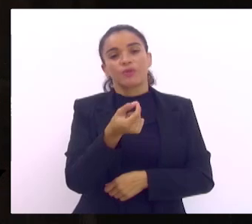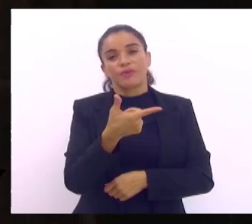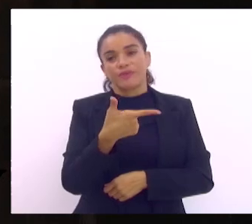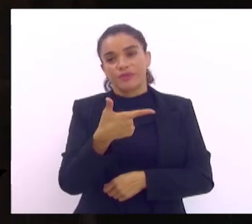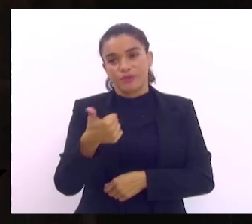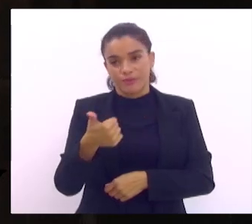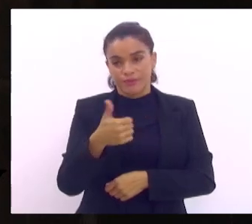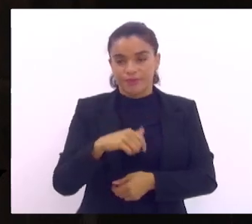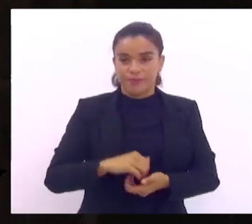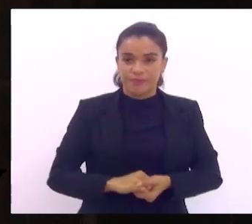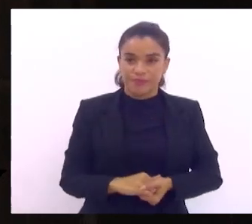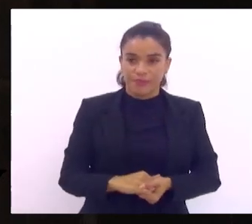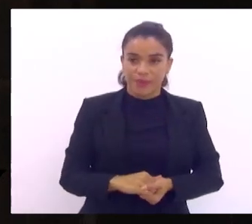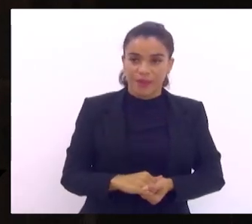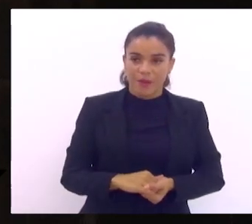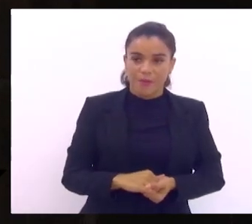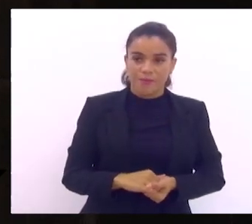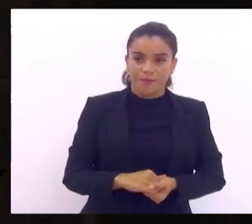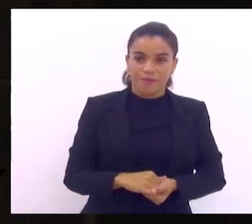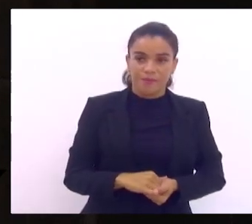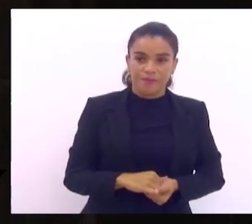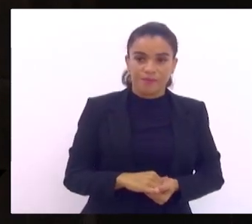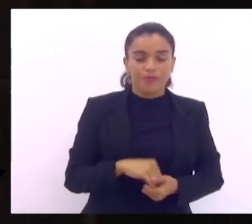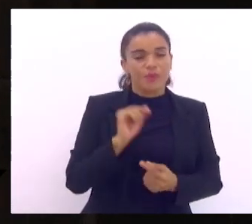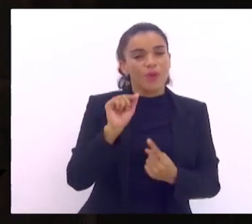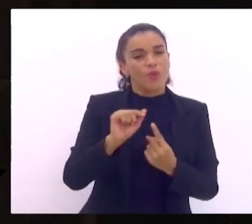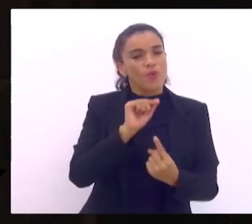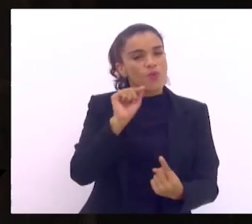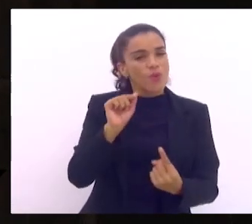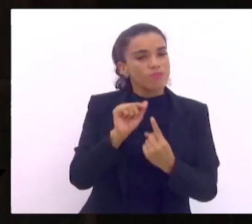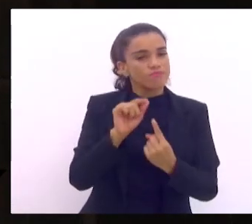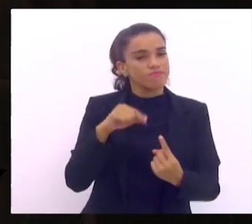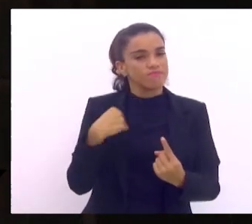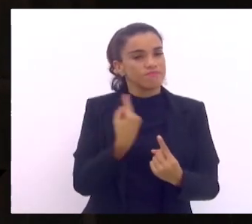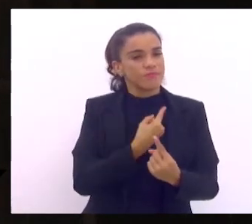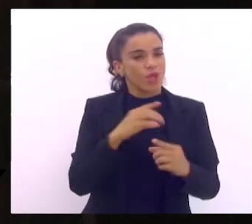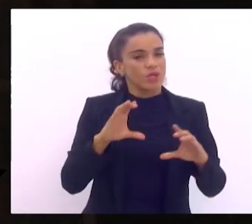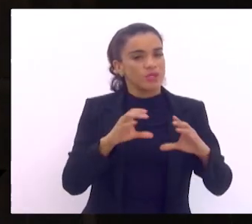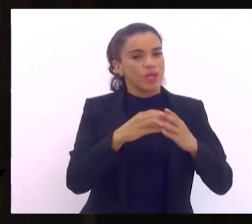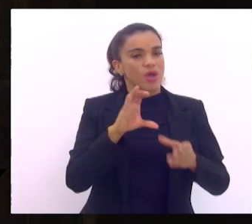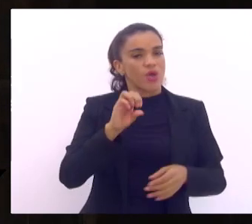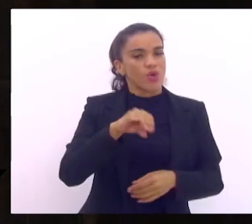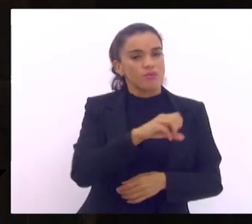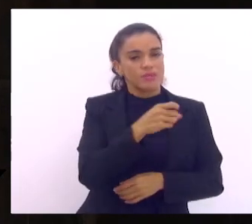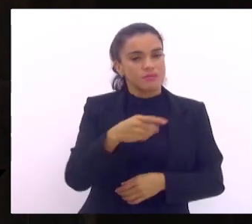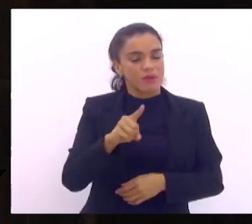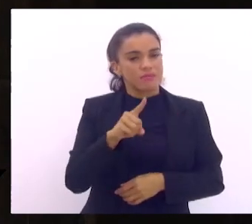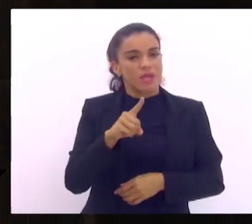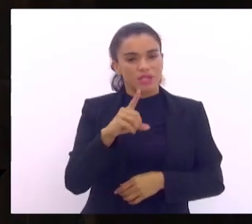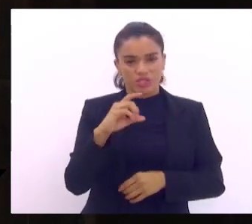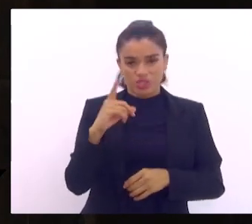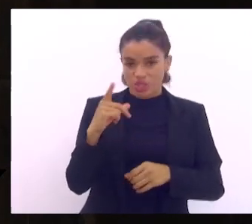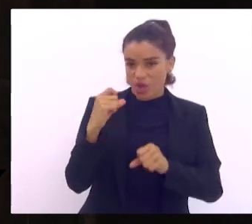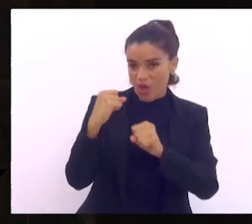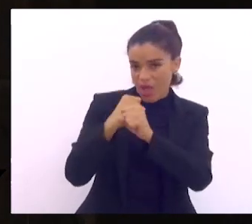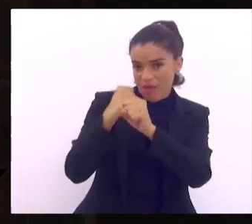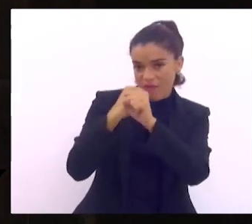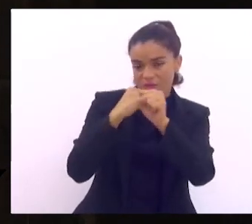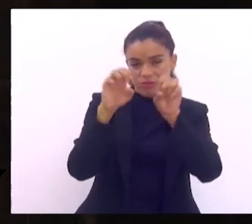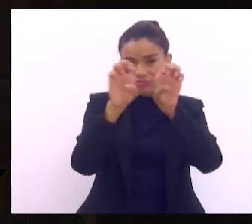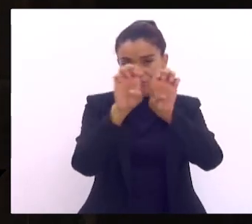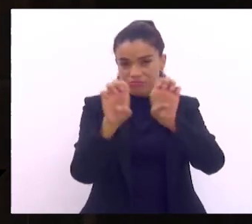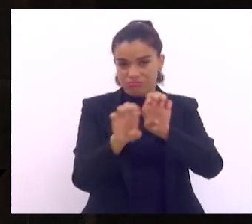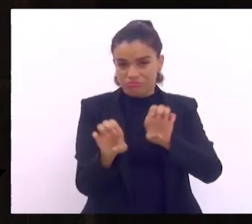2021. Então, o objetivo nosso da comissão é não só a reconstrução, reforma e reconstrução